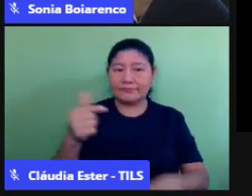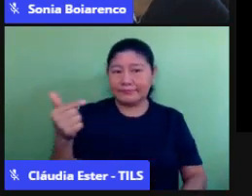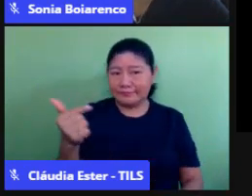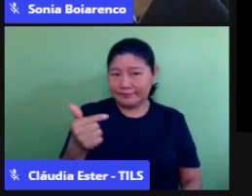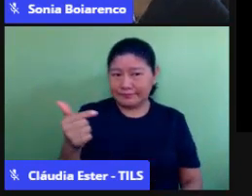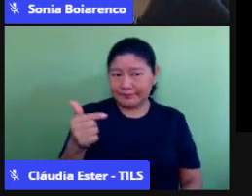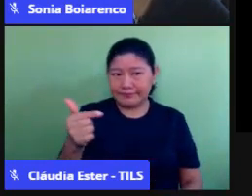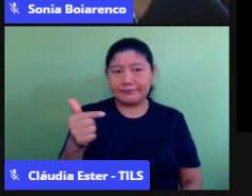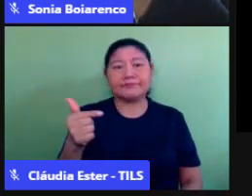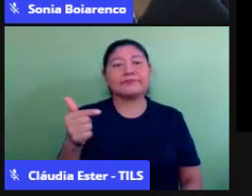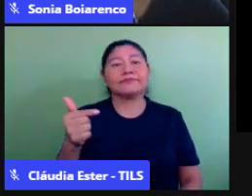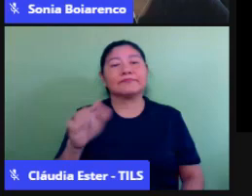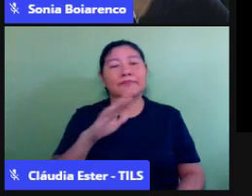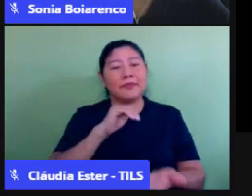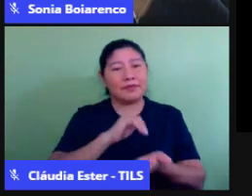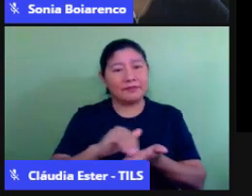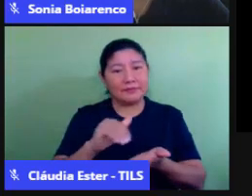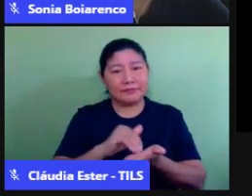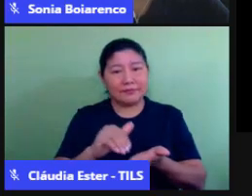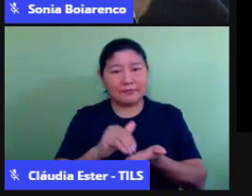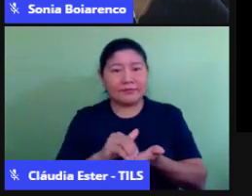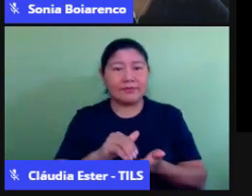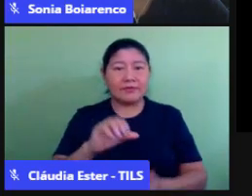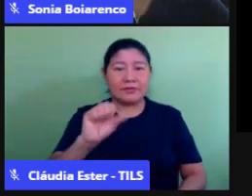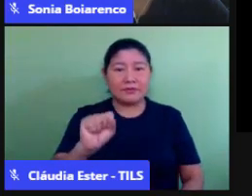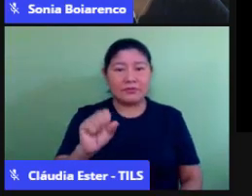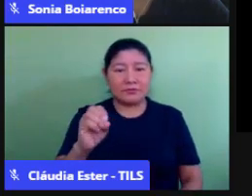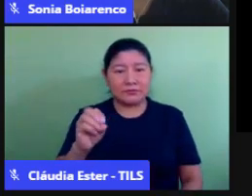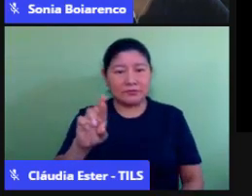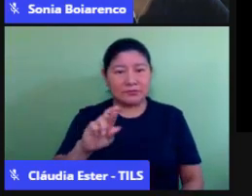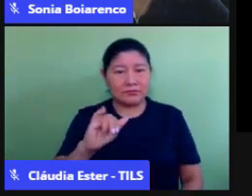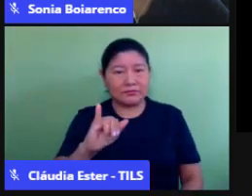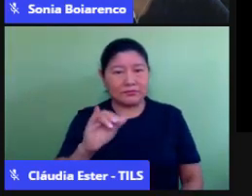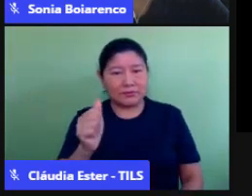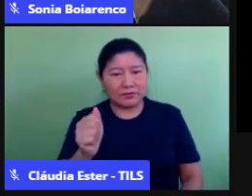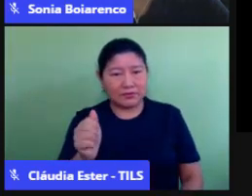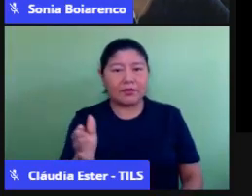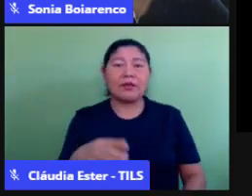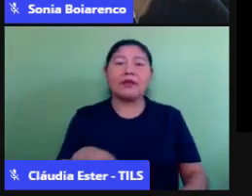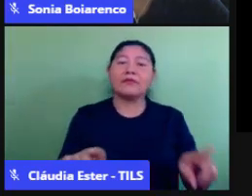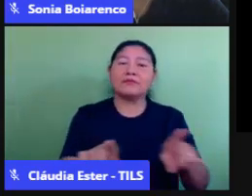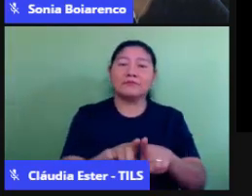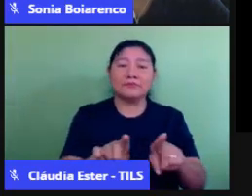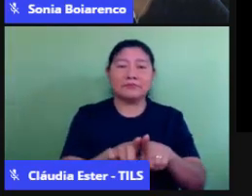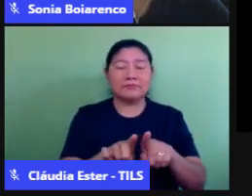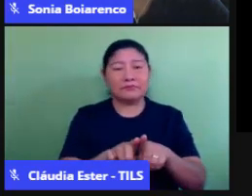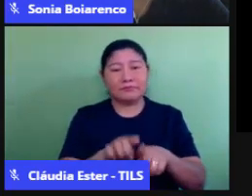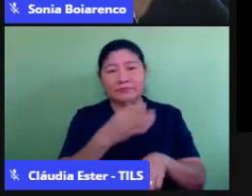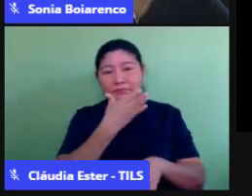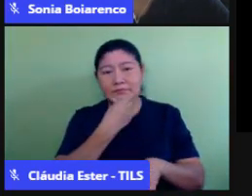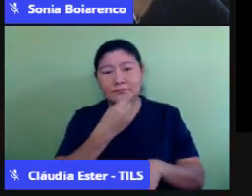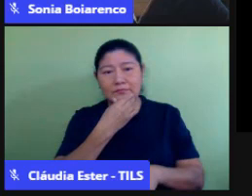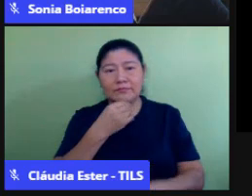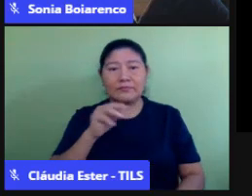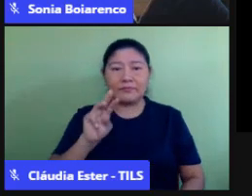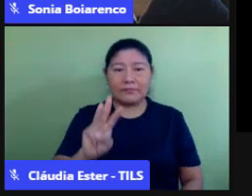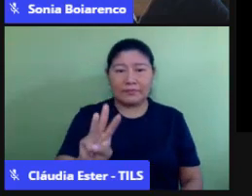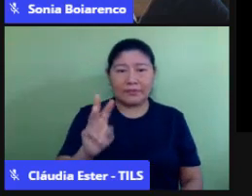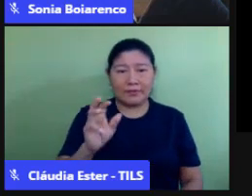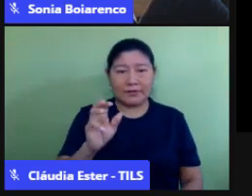Inácio Campos, ao nosso superintendente da SUPED, Valdir Leonel, e a nossa